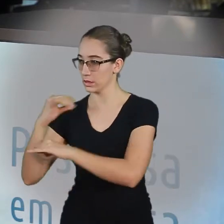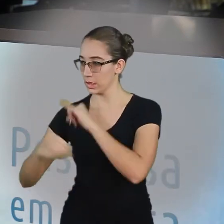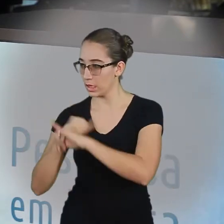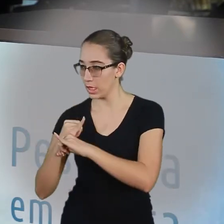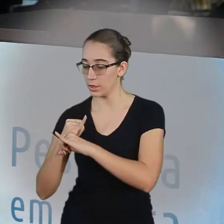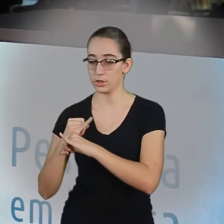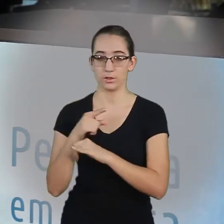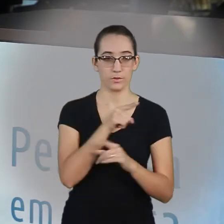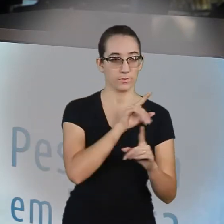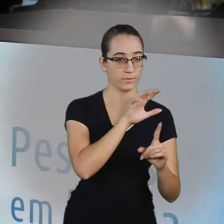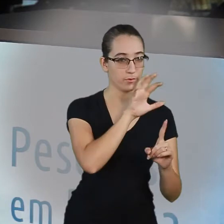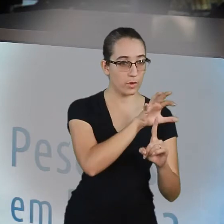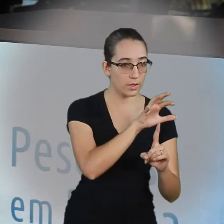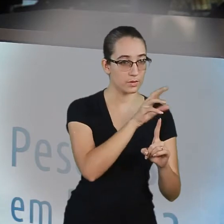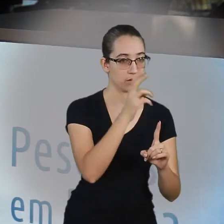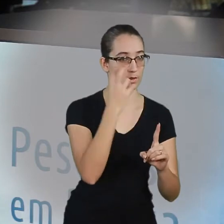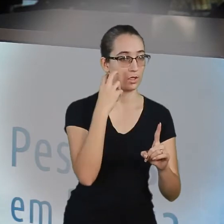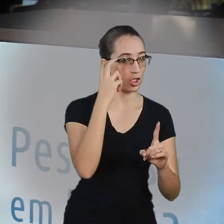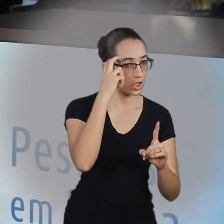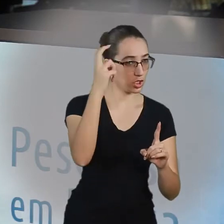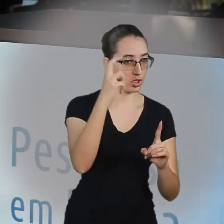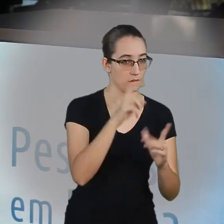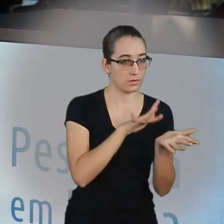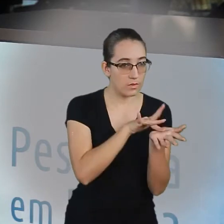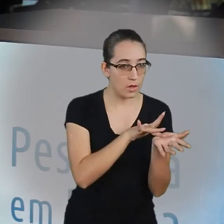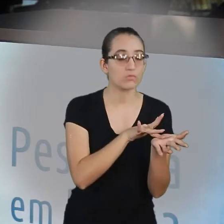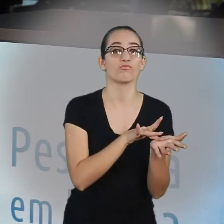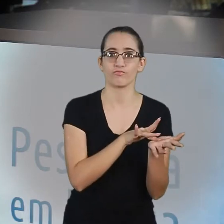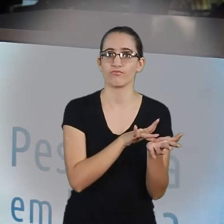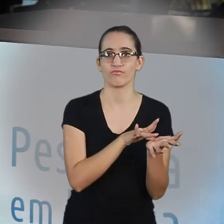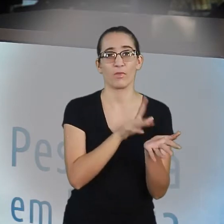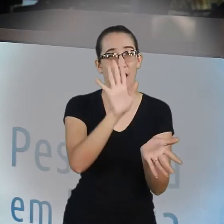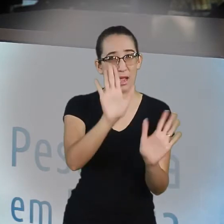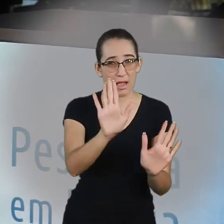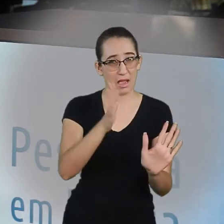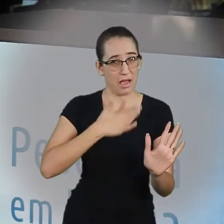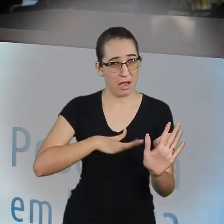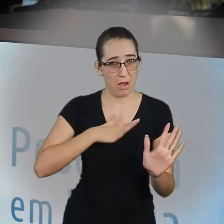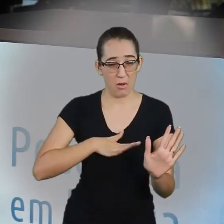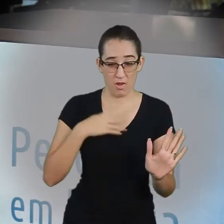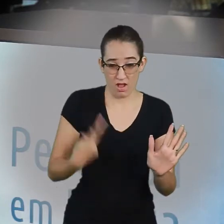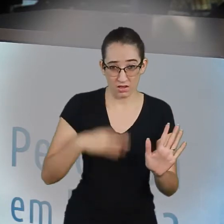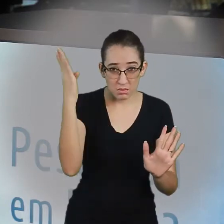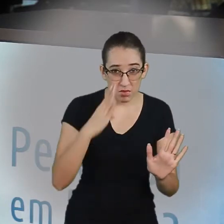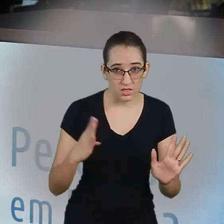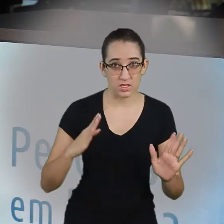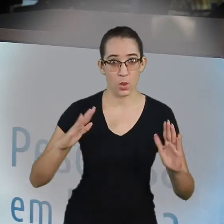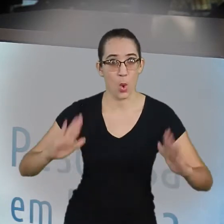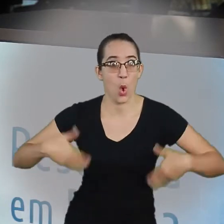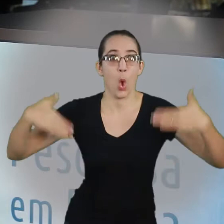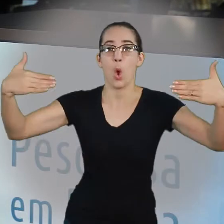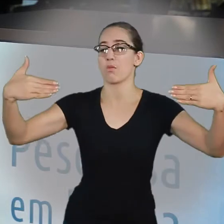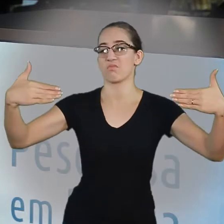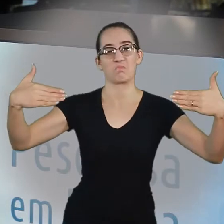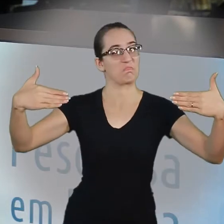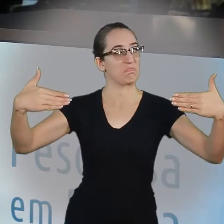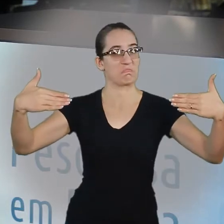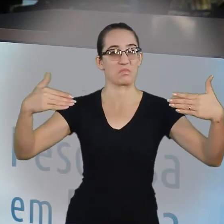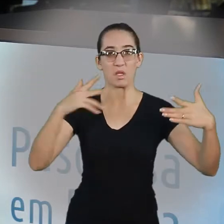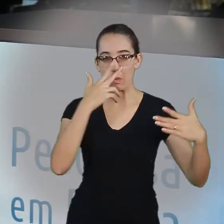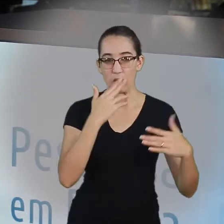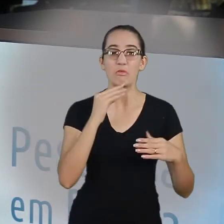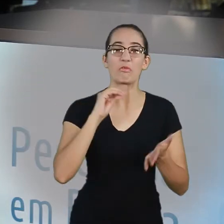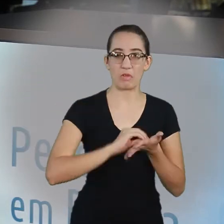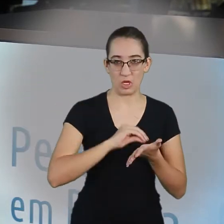em termos do nosso país, ainda muito aquém do que a gente deveria estar fazendo. Primeiro, a gente deveria ter uma